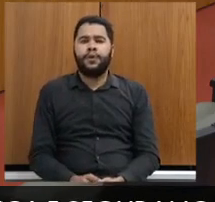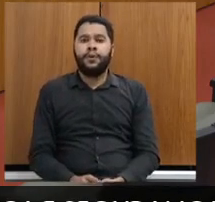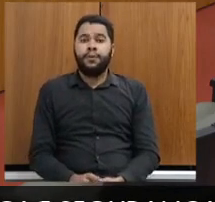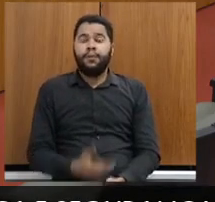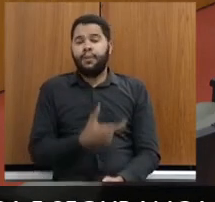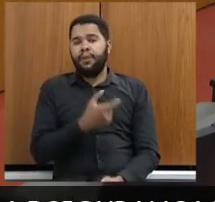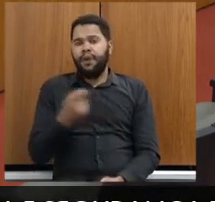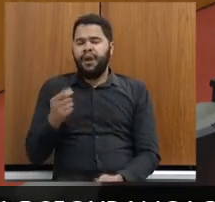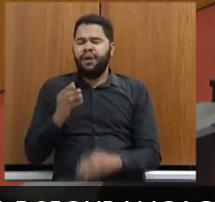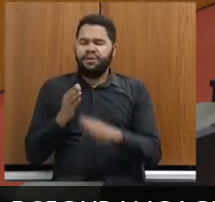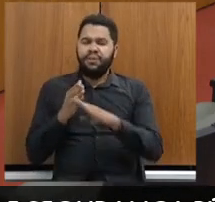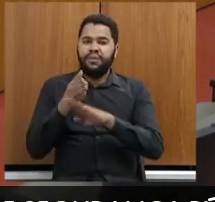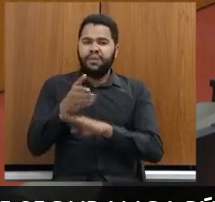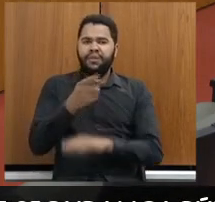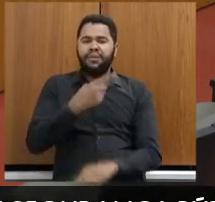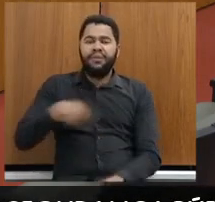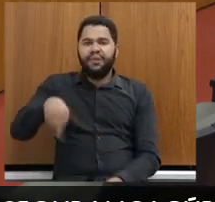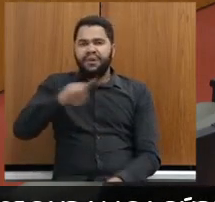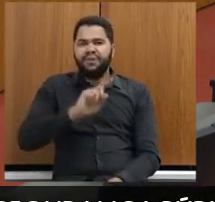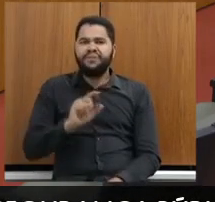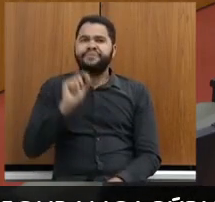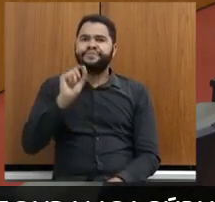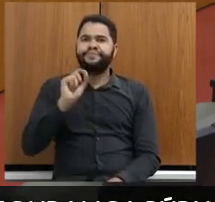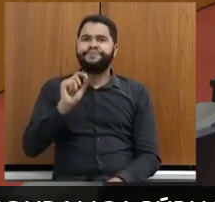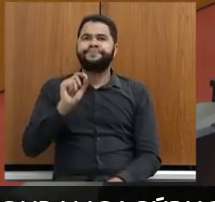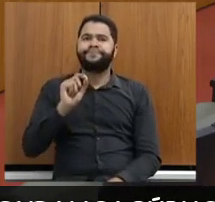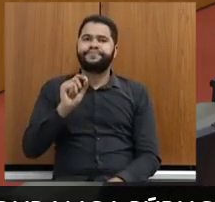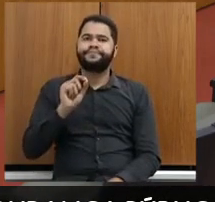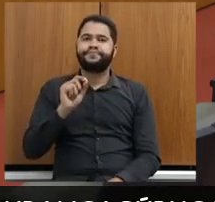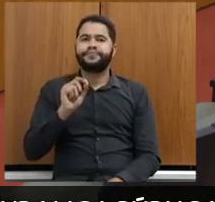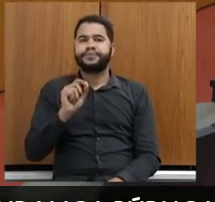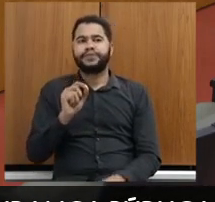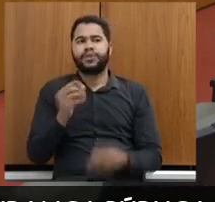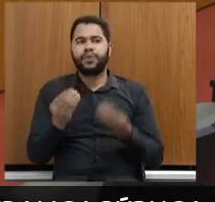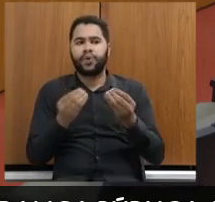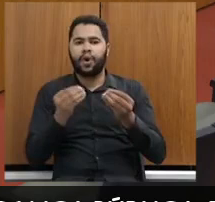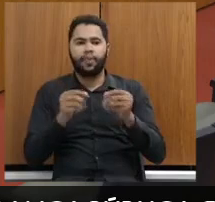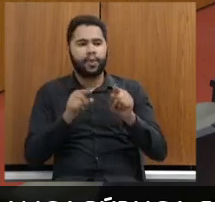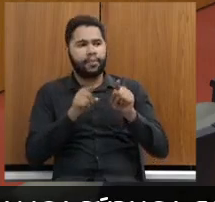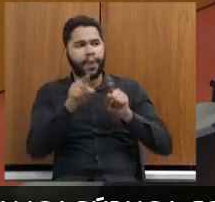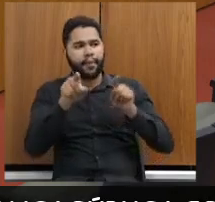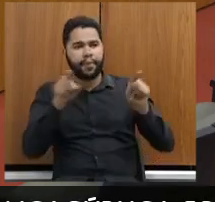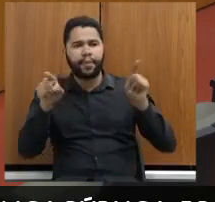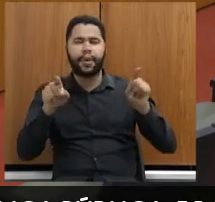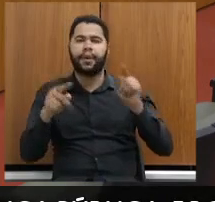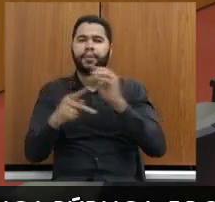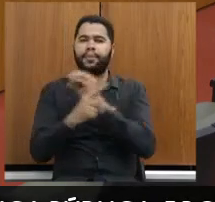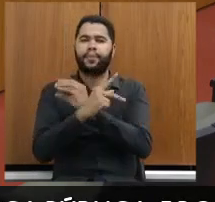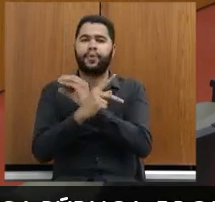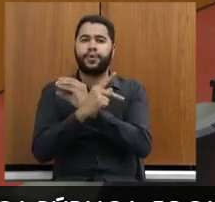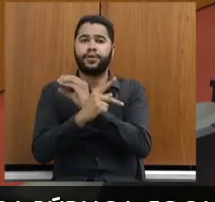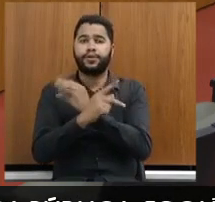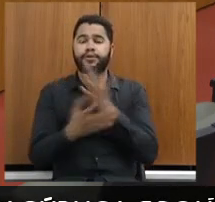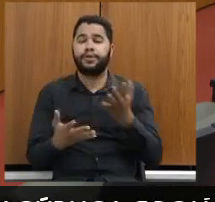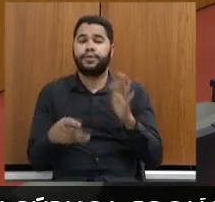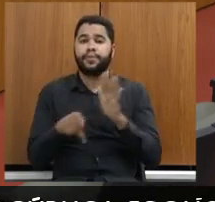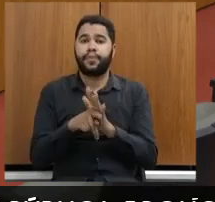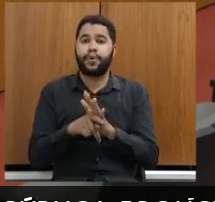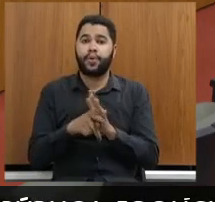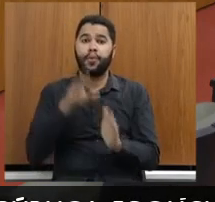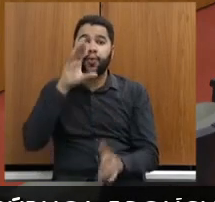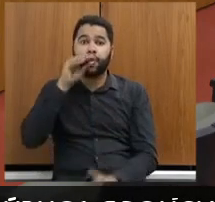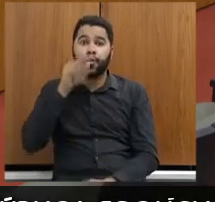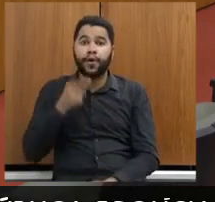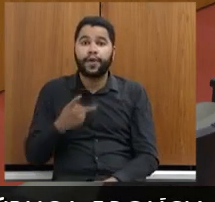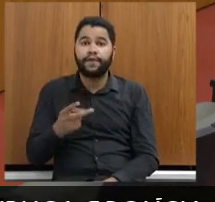dias também e nós vamos ter que fazer uma redistribuição de p a polícia civil porque eu efetivo que